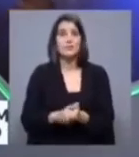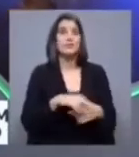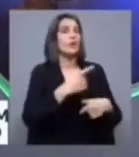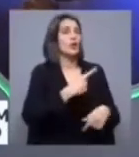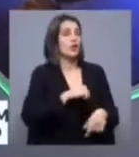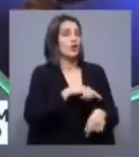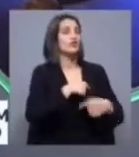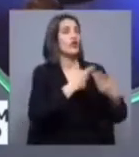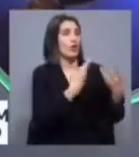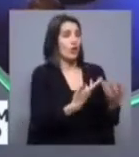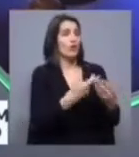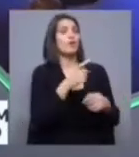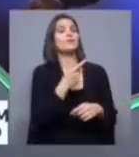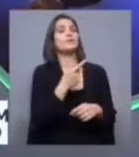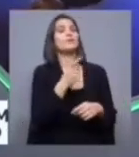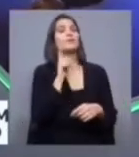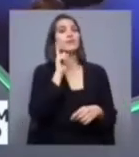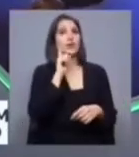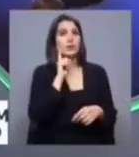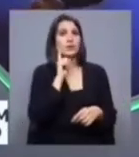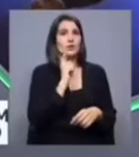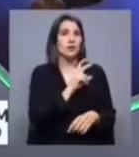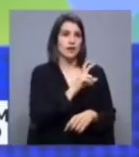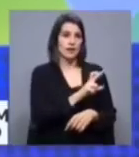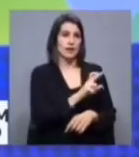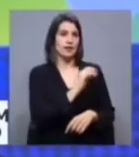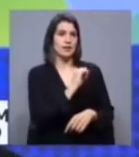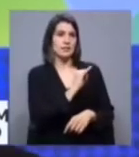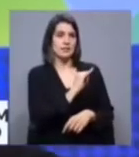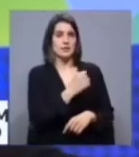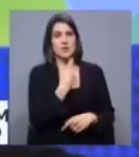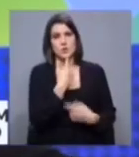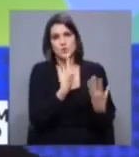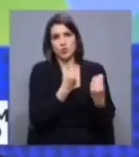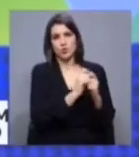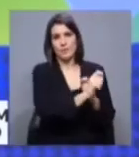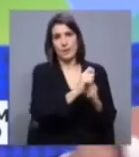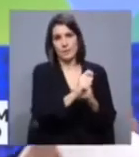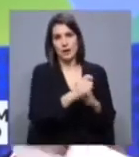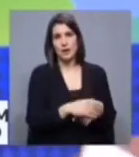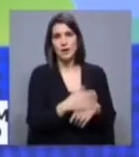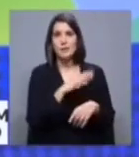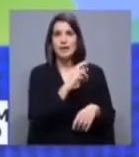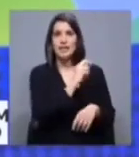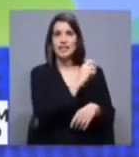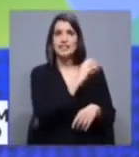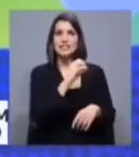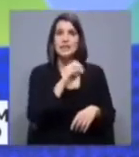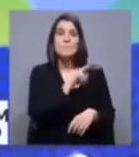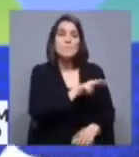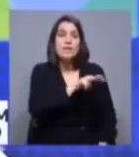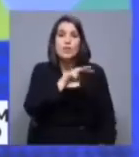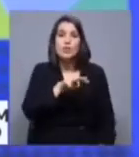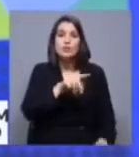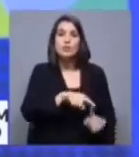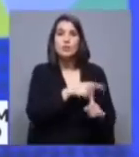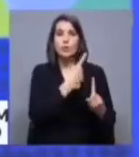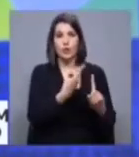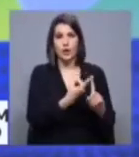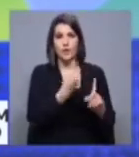Nós temos hoje um valor de RSI extraordinariamente elevado. Estamos a falar de mais de 300 milhões por